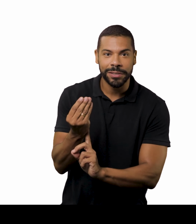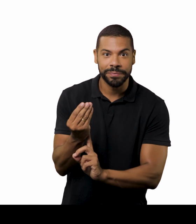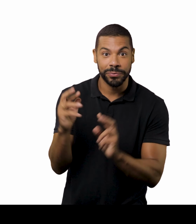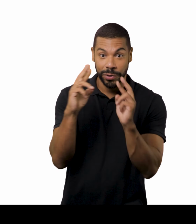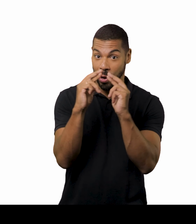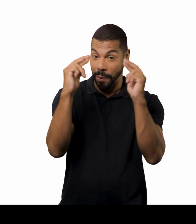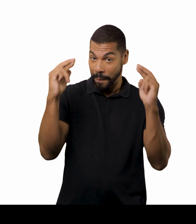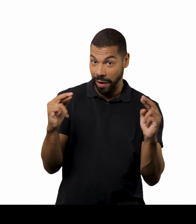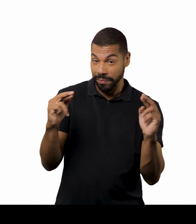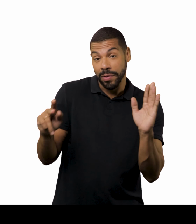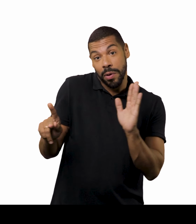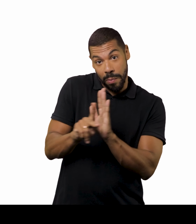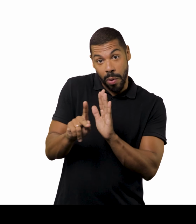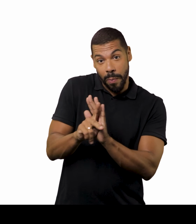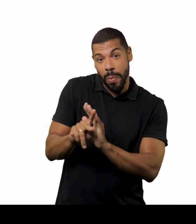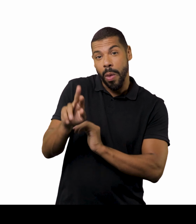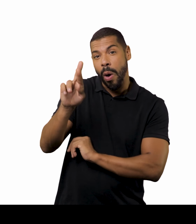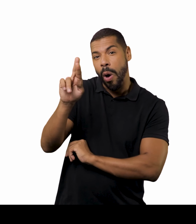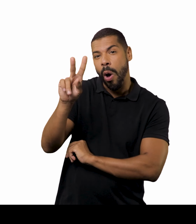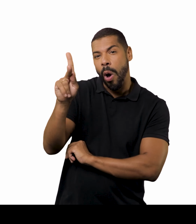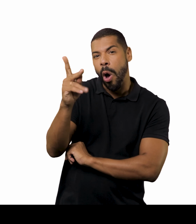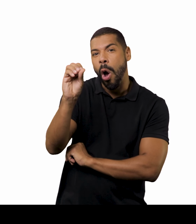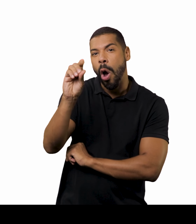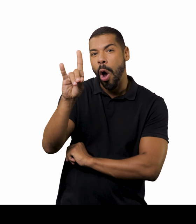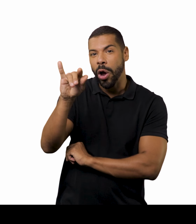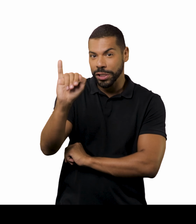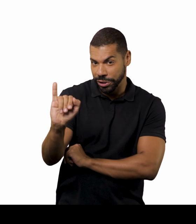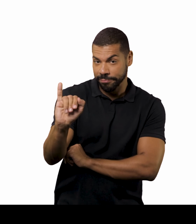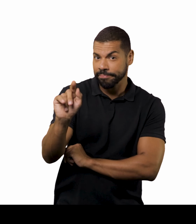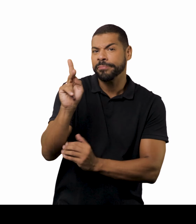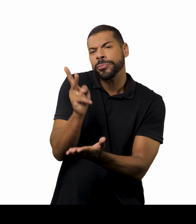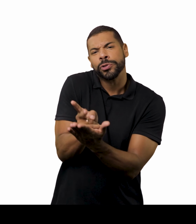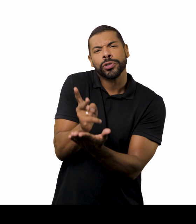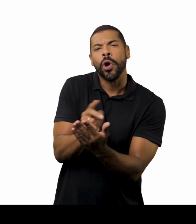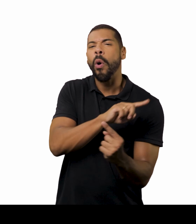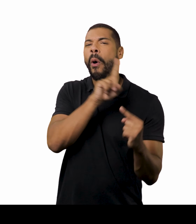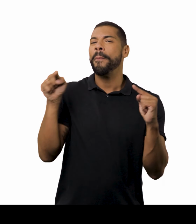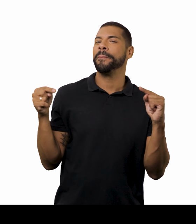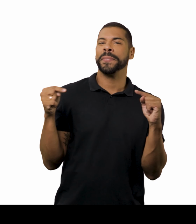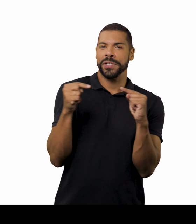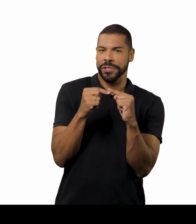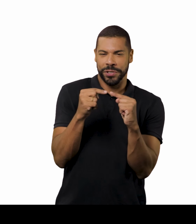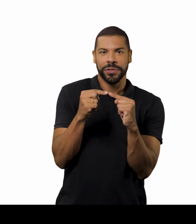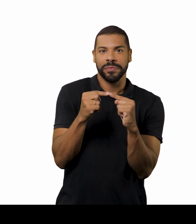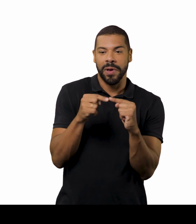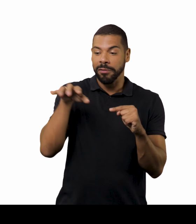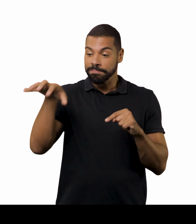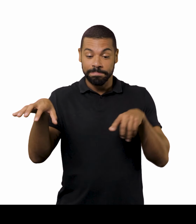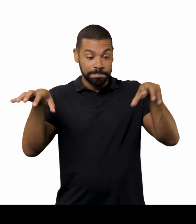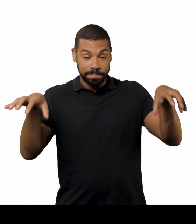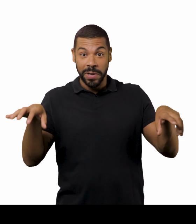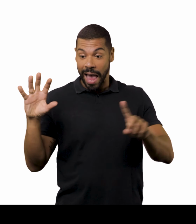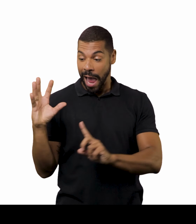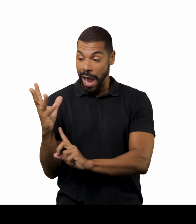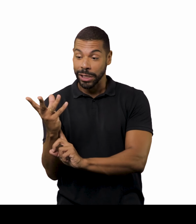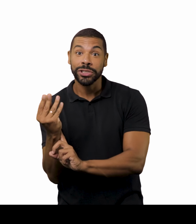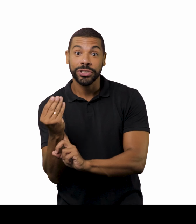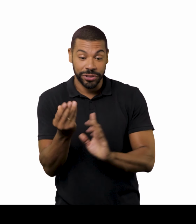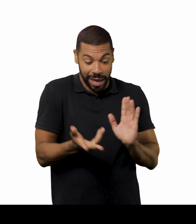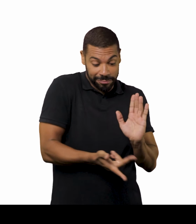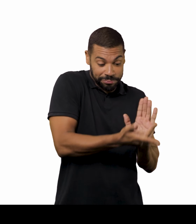tem o MASP Rhode, a presença da Rhode, daquele projeto que tinha como objetivo também juntar artistas